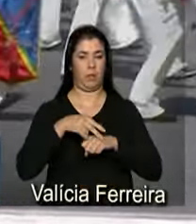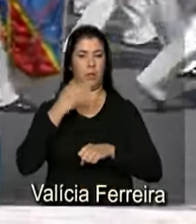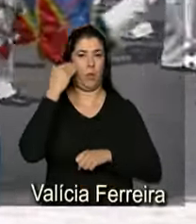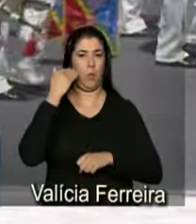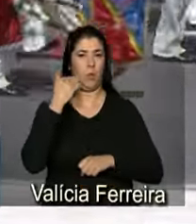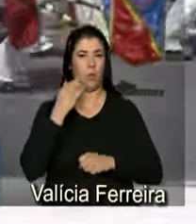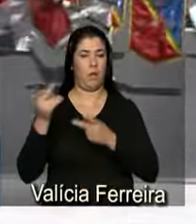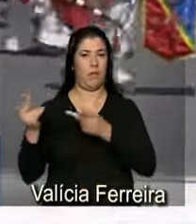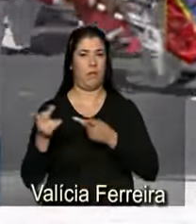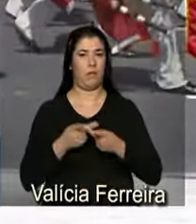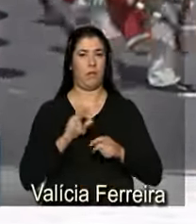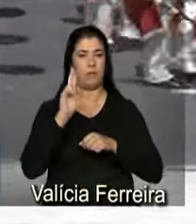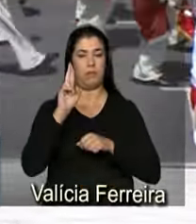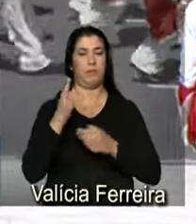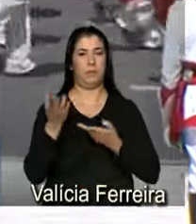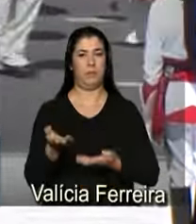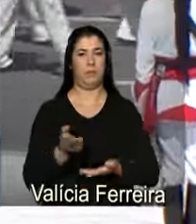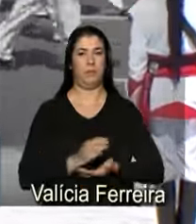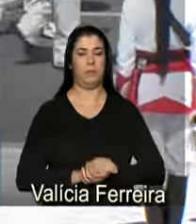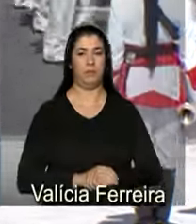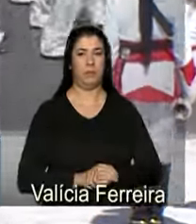Estado.